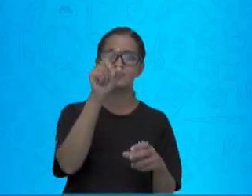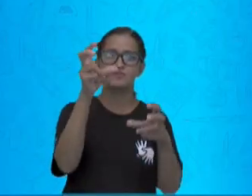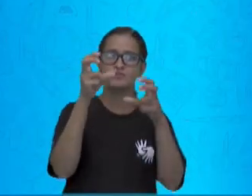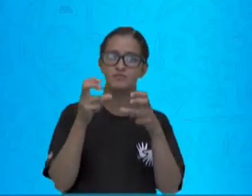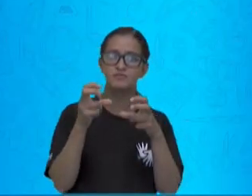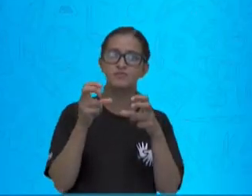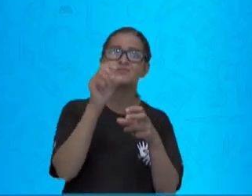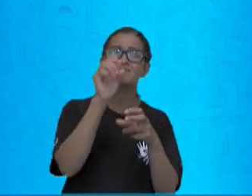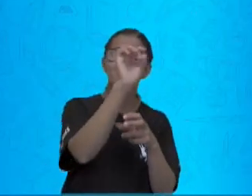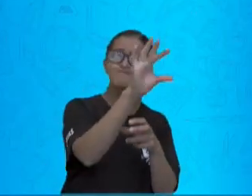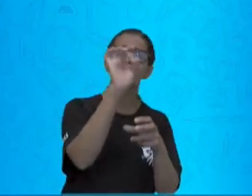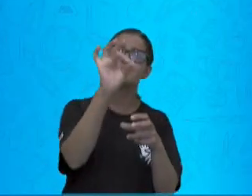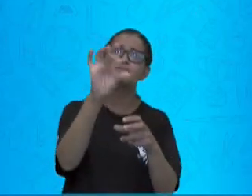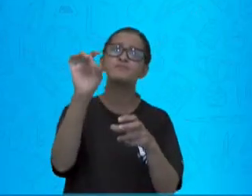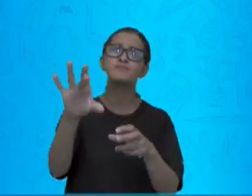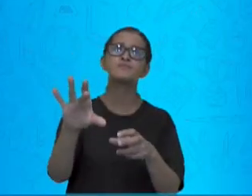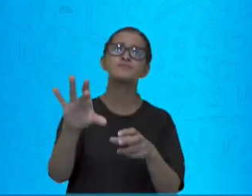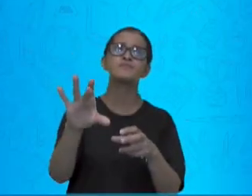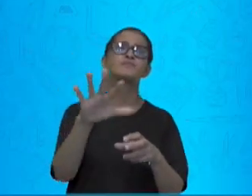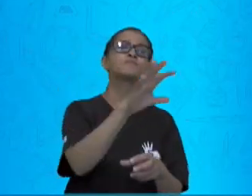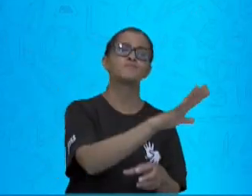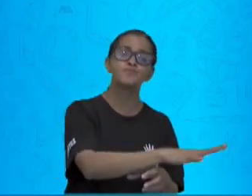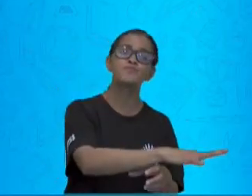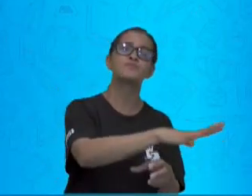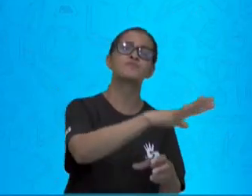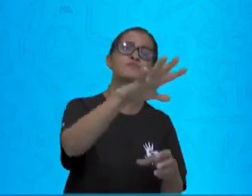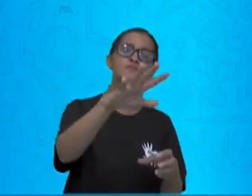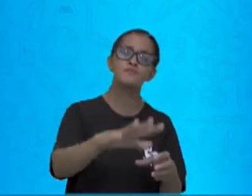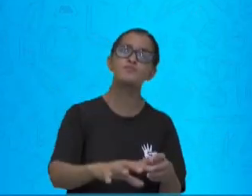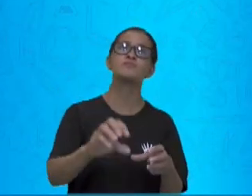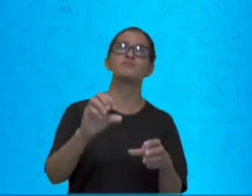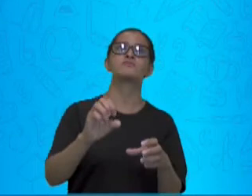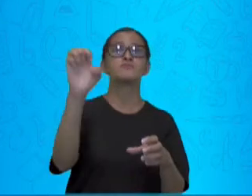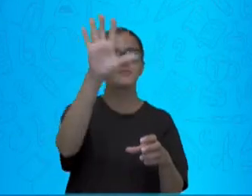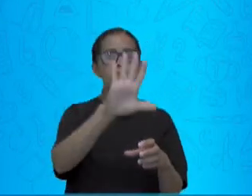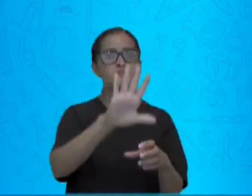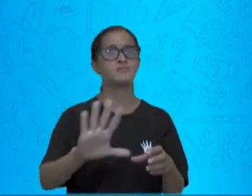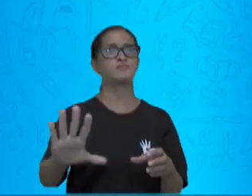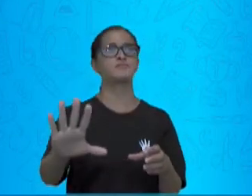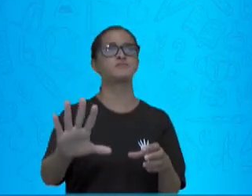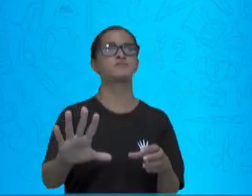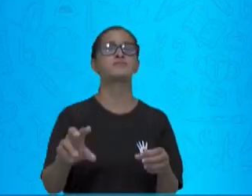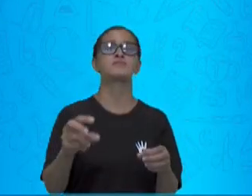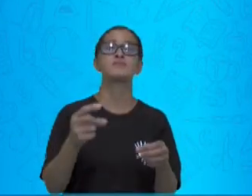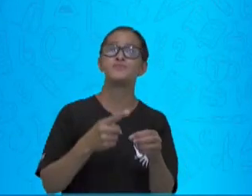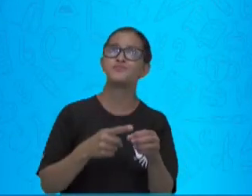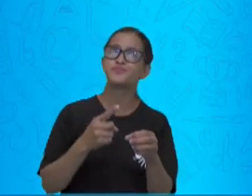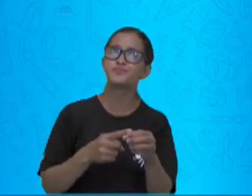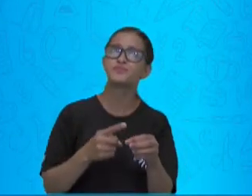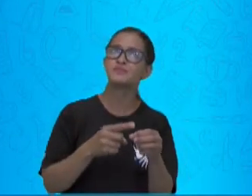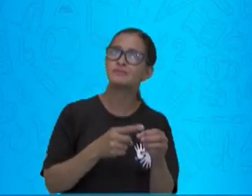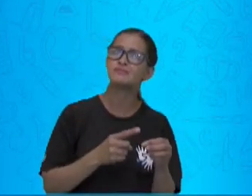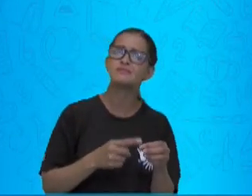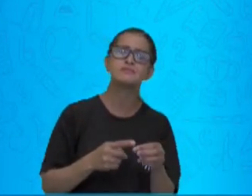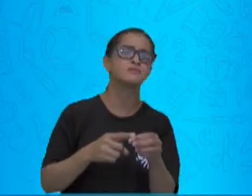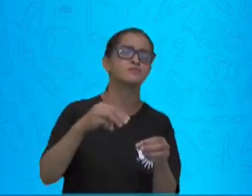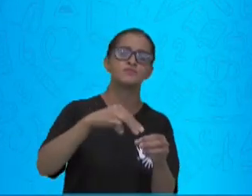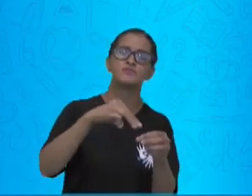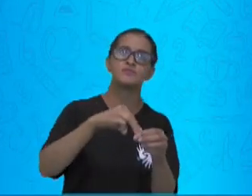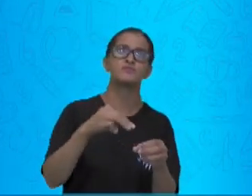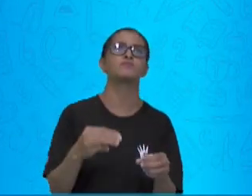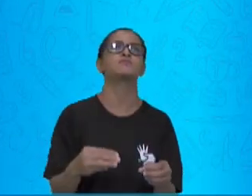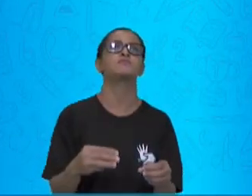que cada região tem os seus estados e seus municípios, tá? Vamos agora para a questão 3.